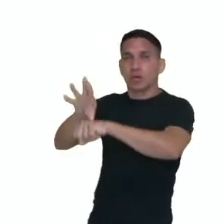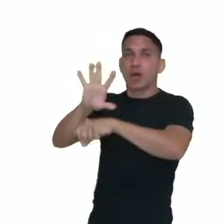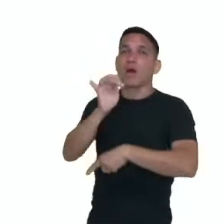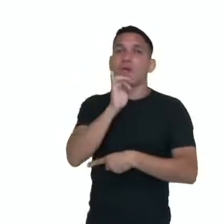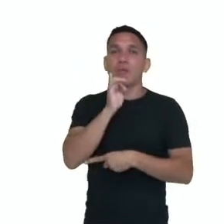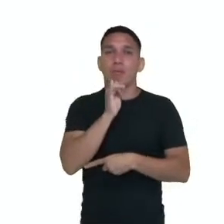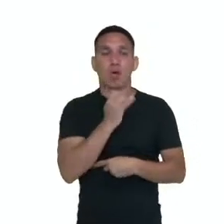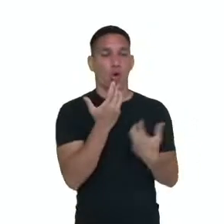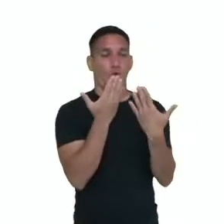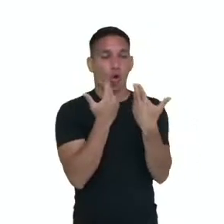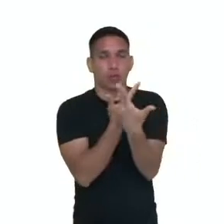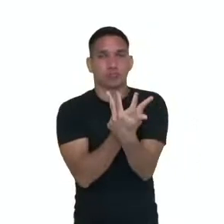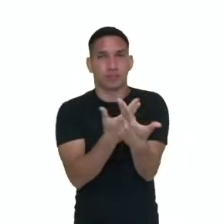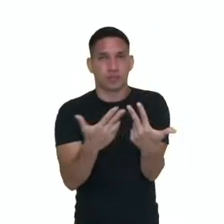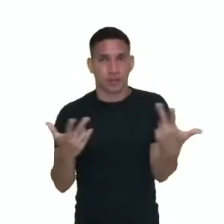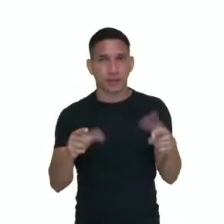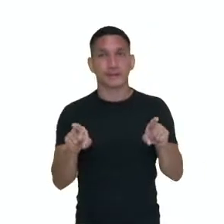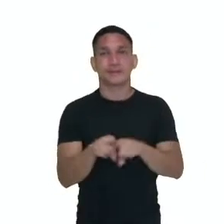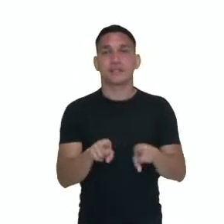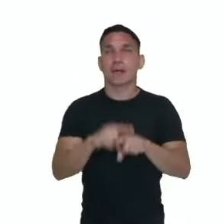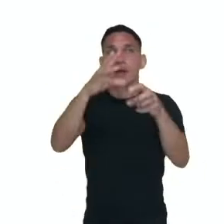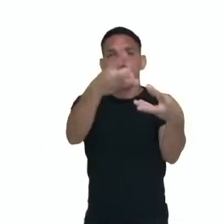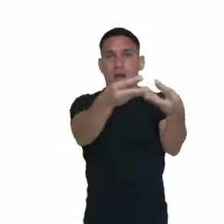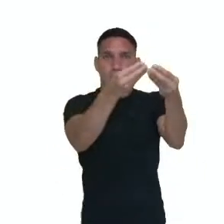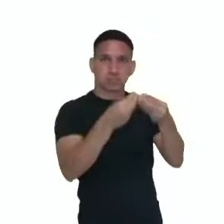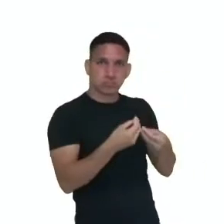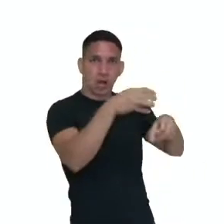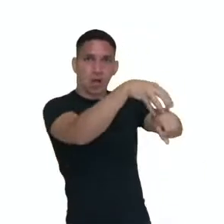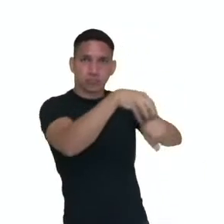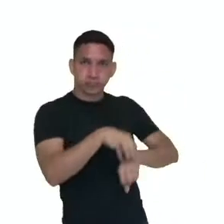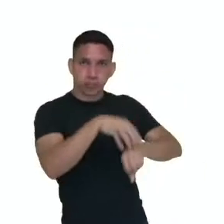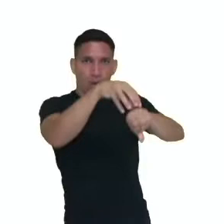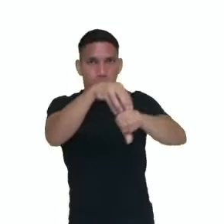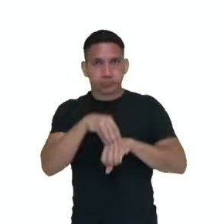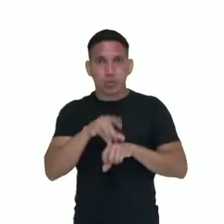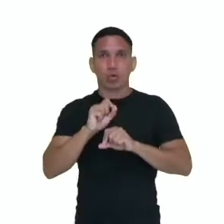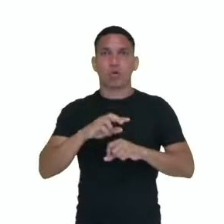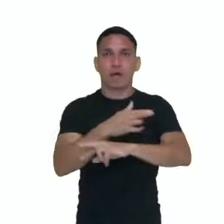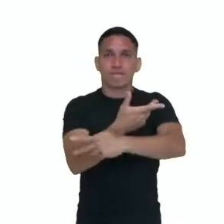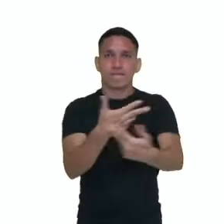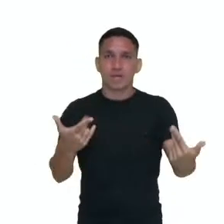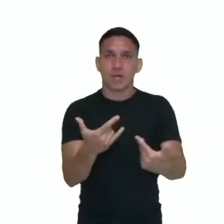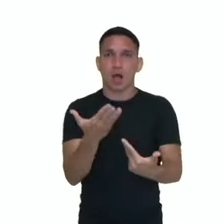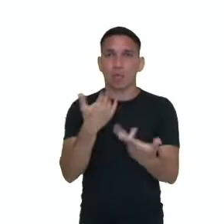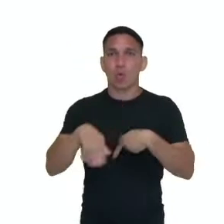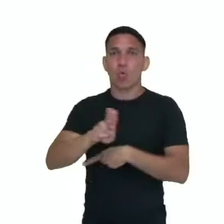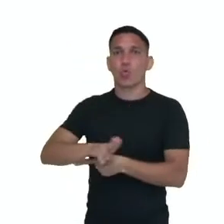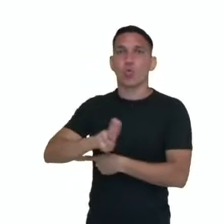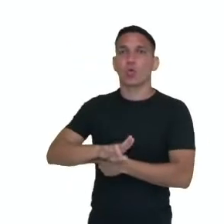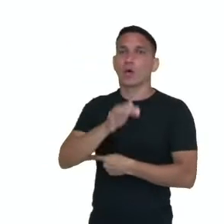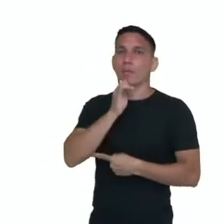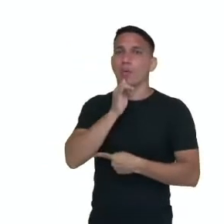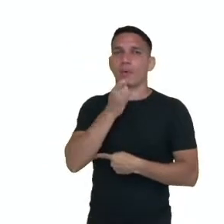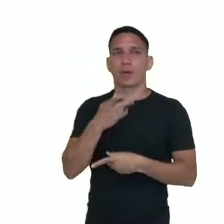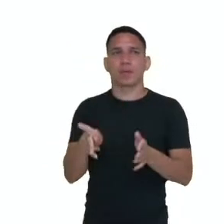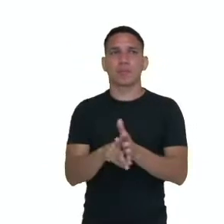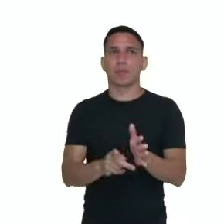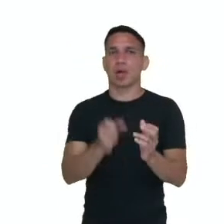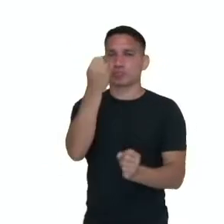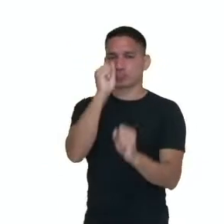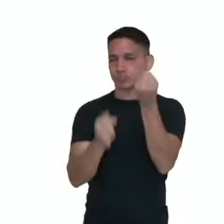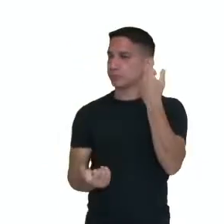produtos alimentícios, e importação, por exemplo, de produtos de bens de consumo, como por exemplo os industrializados que estão